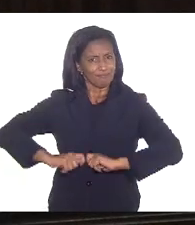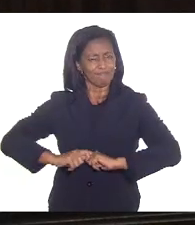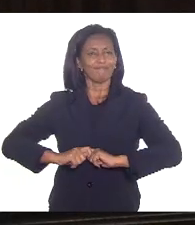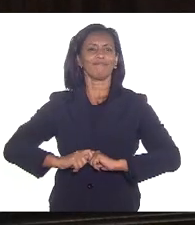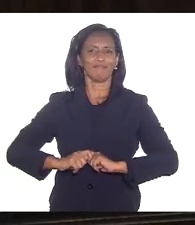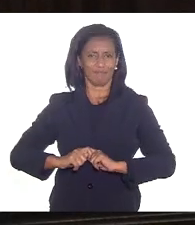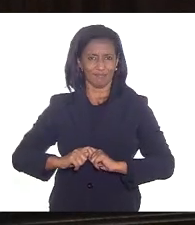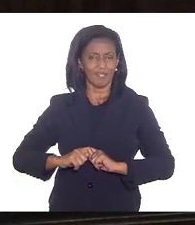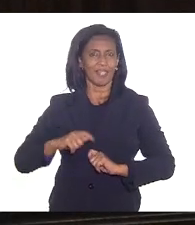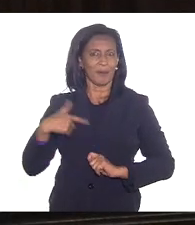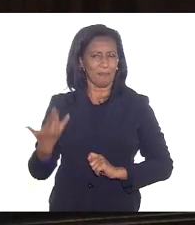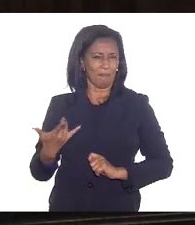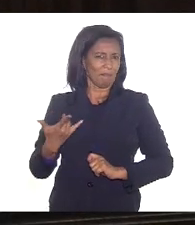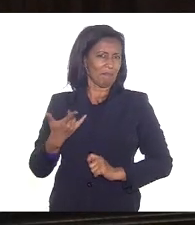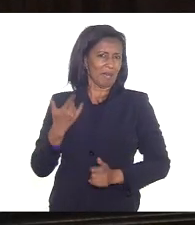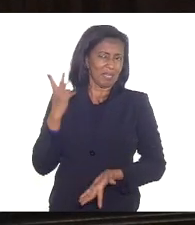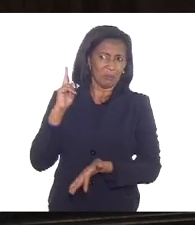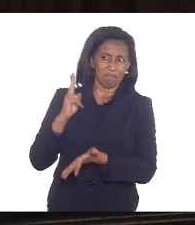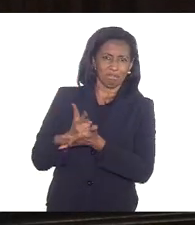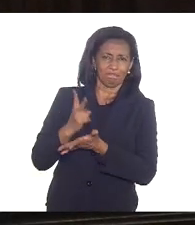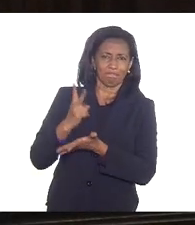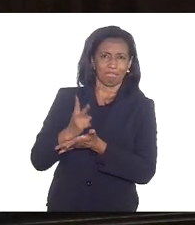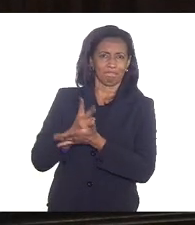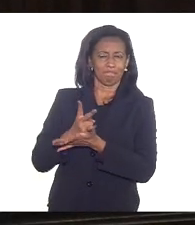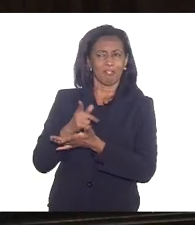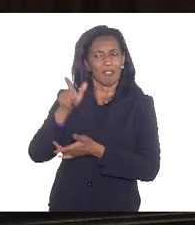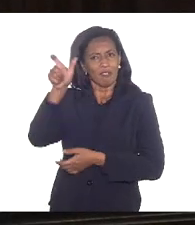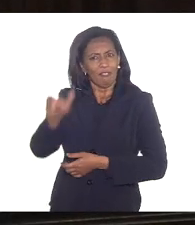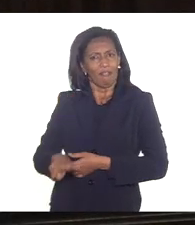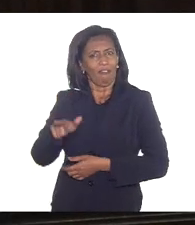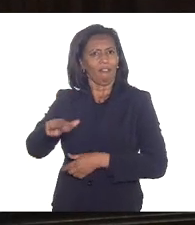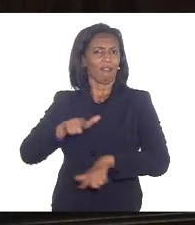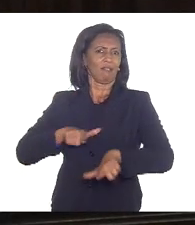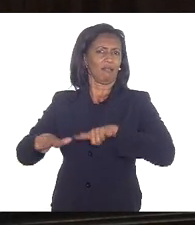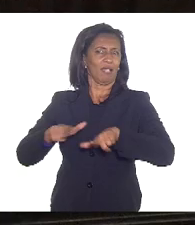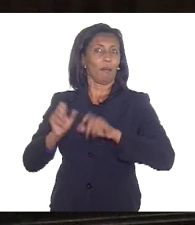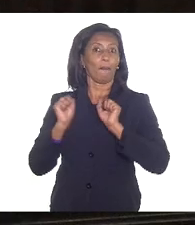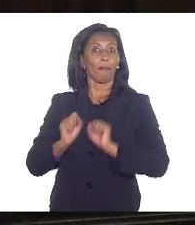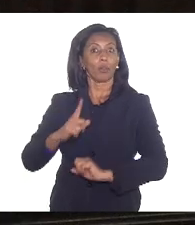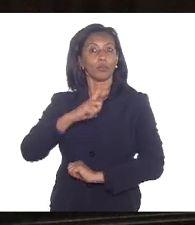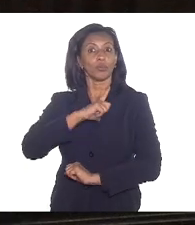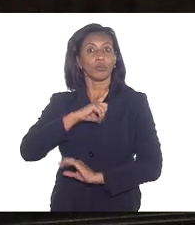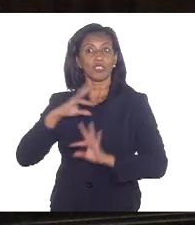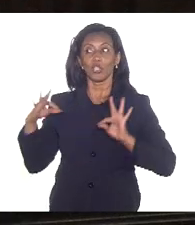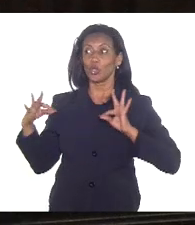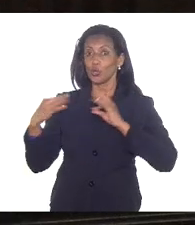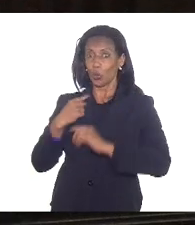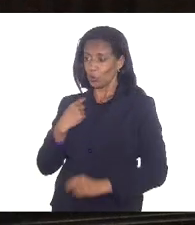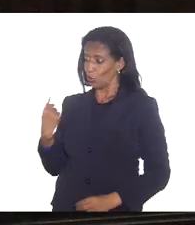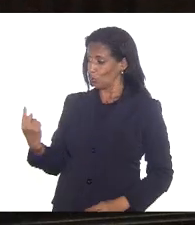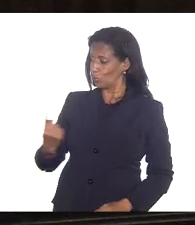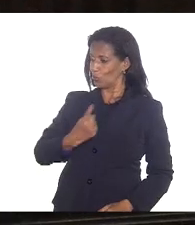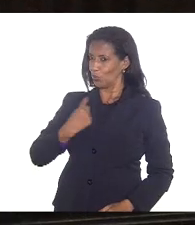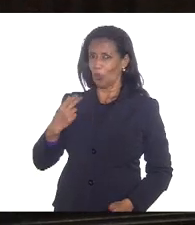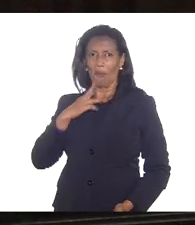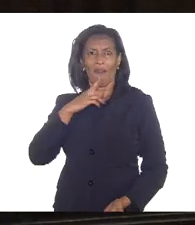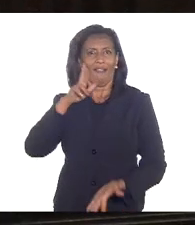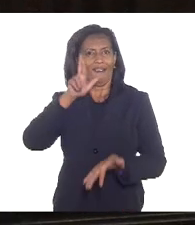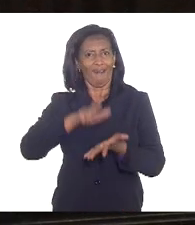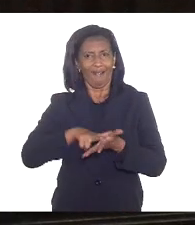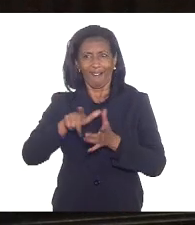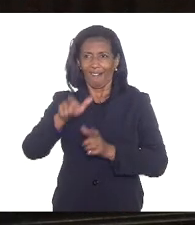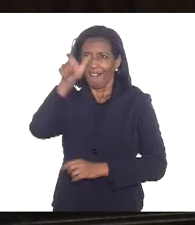para que de uma vez por todas esse servidores possam ter de todos nós o